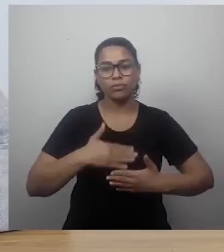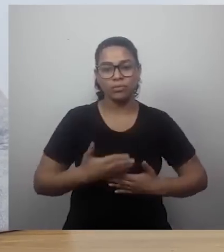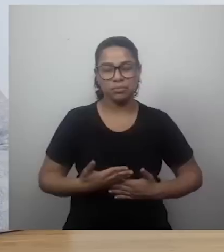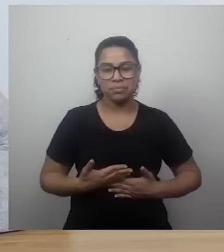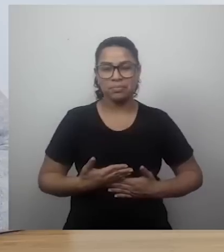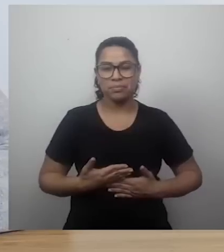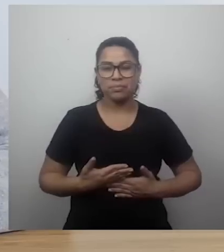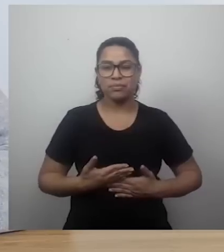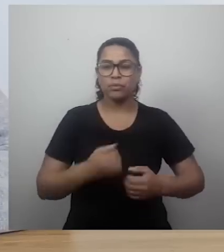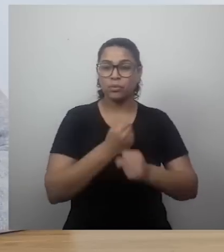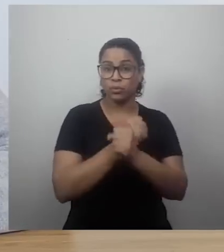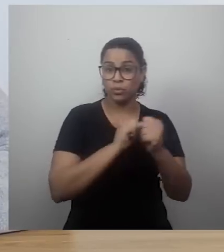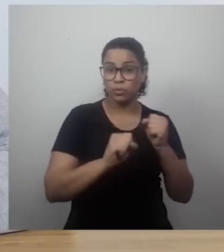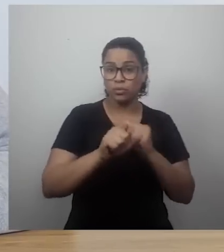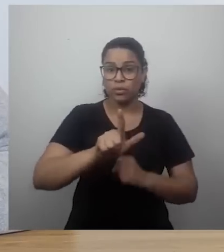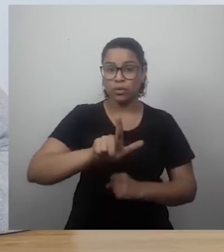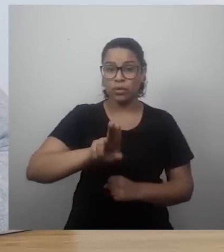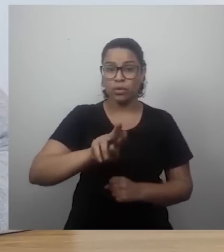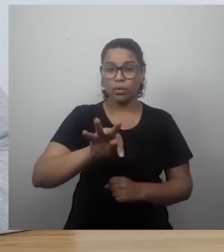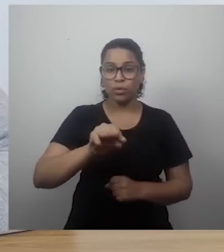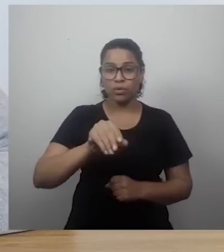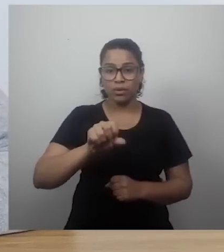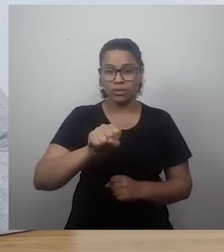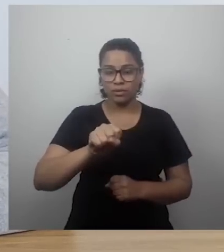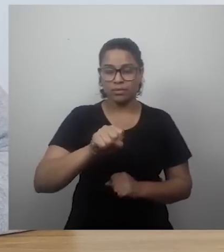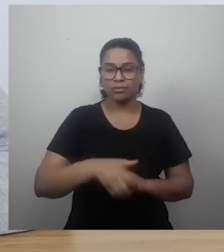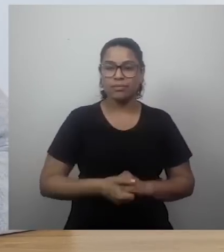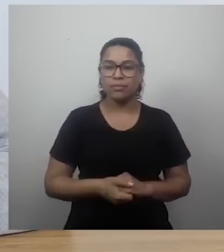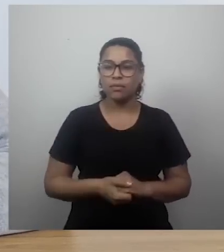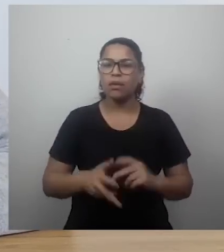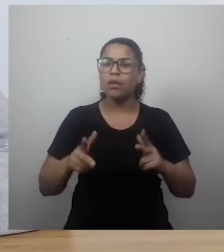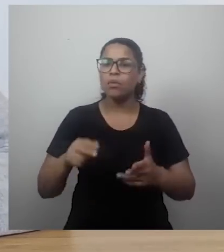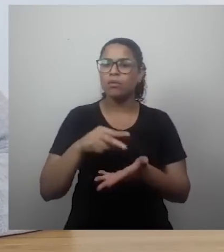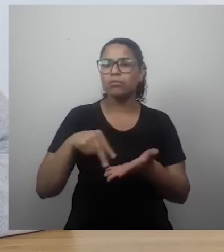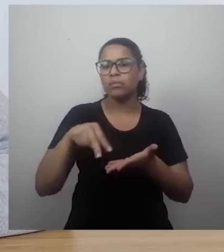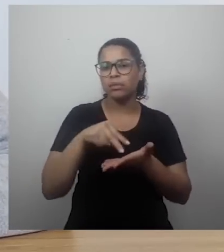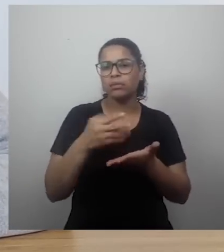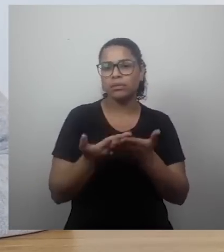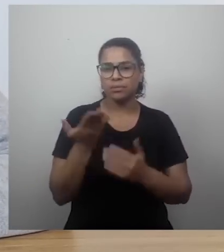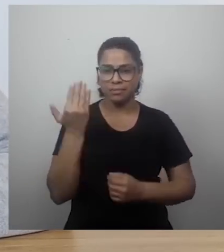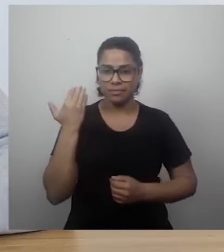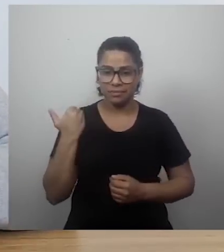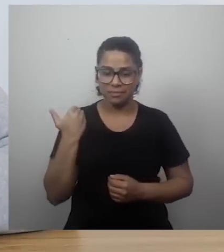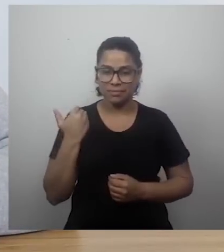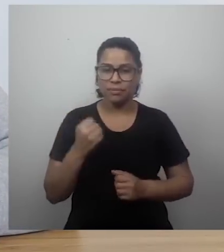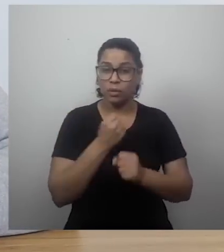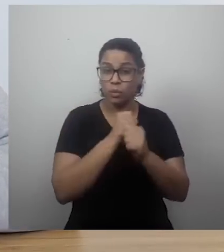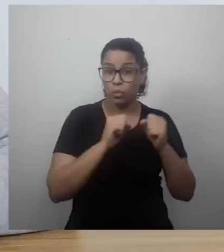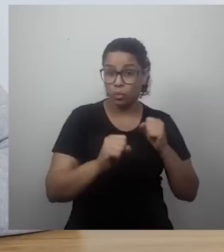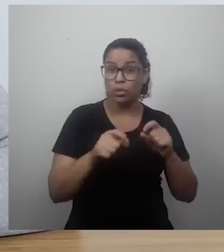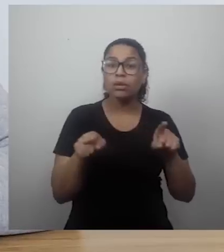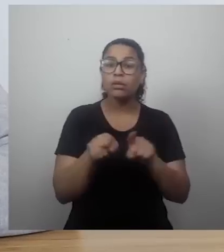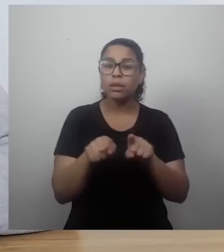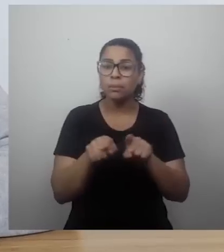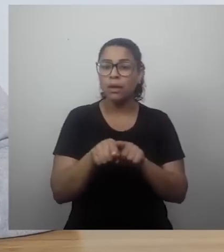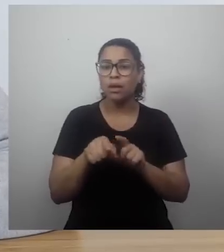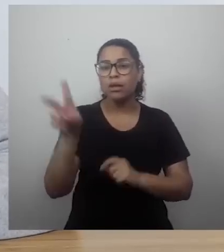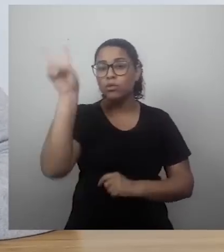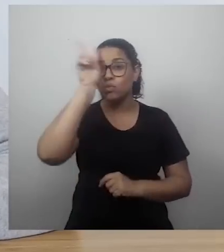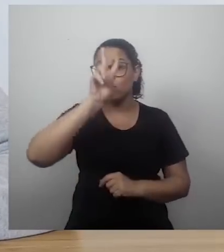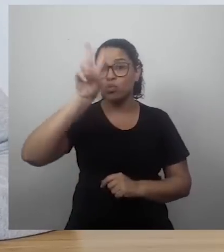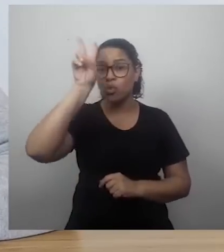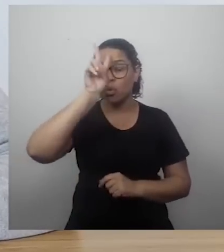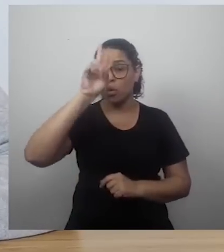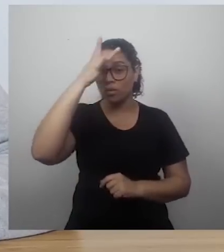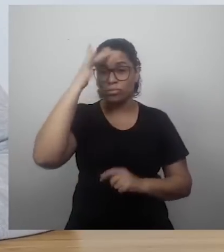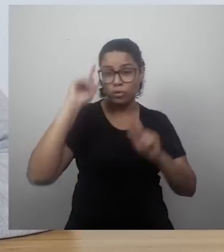corporal, as lutas. Assim como nas danças, tema dos vídeos anteriores, as lutas também se fazem